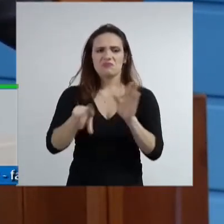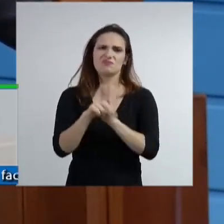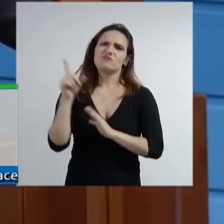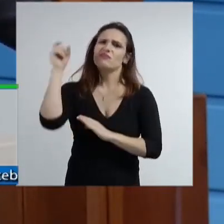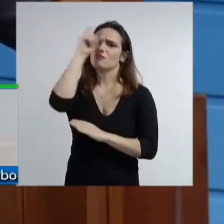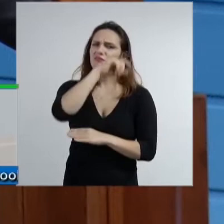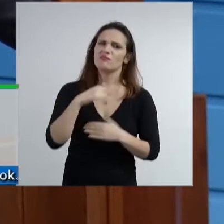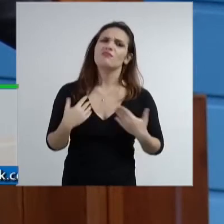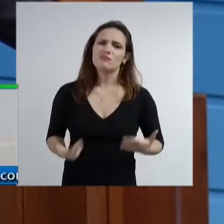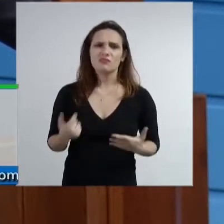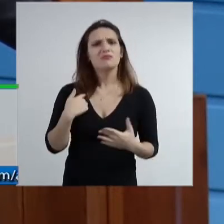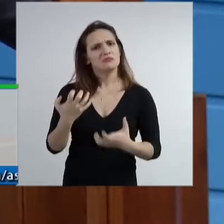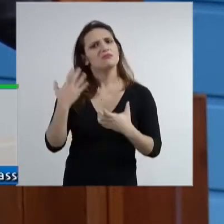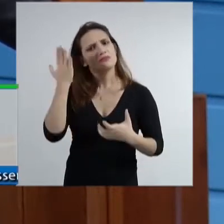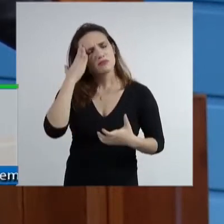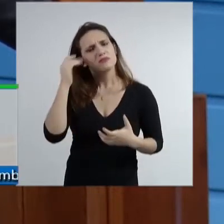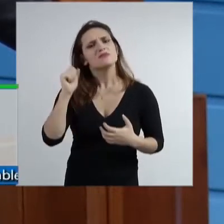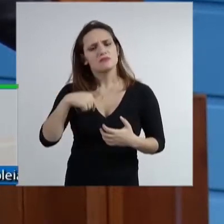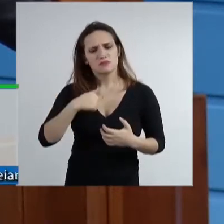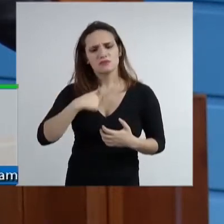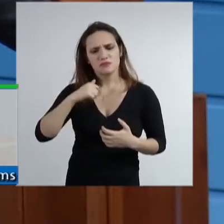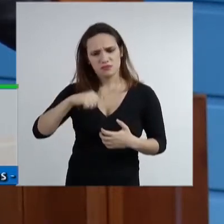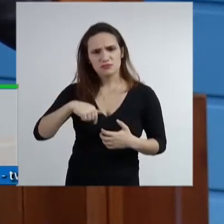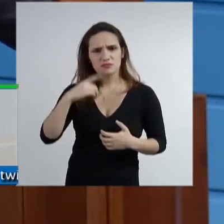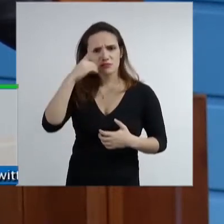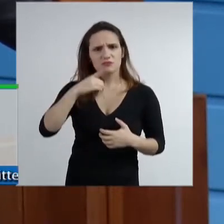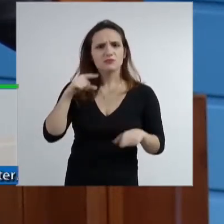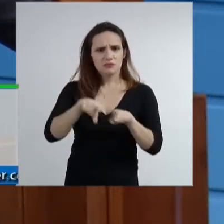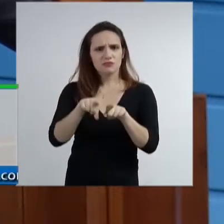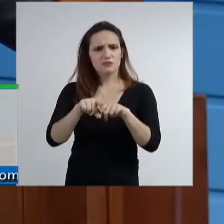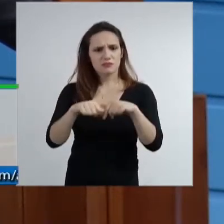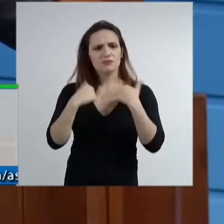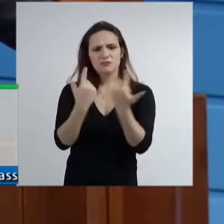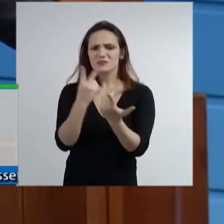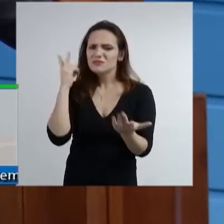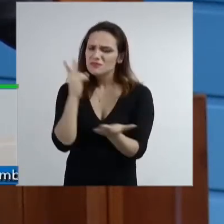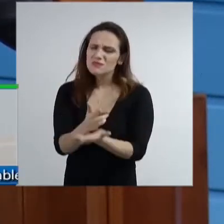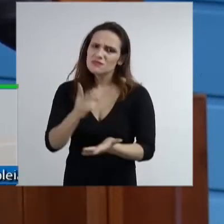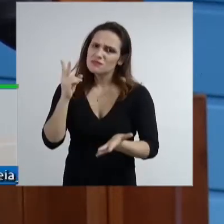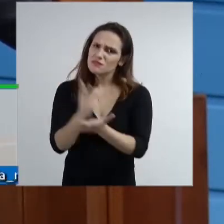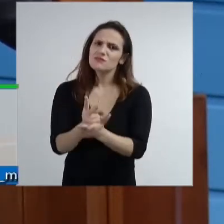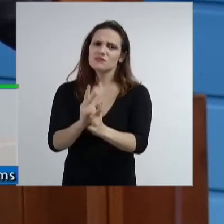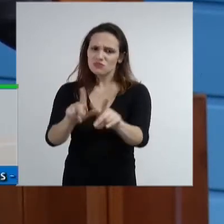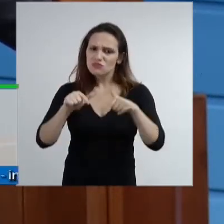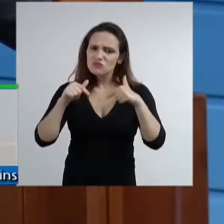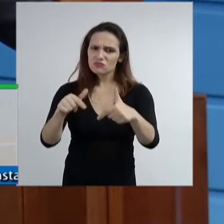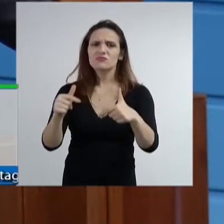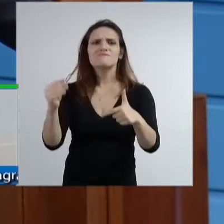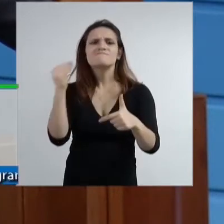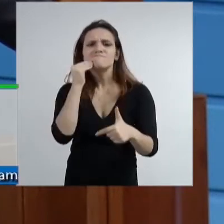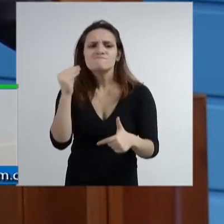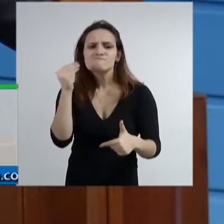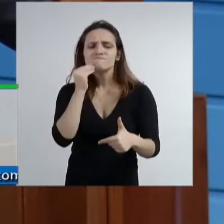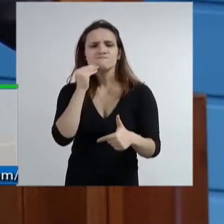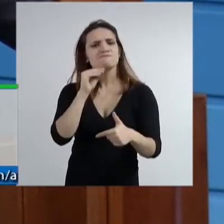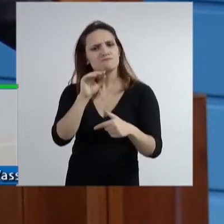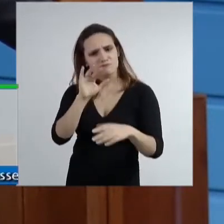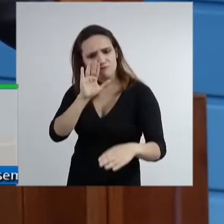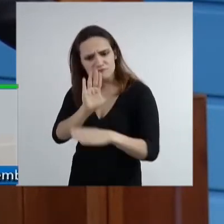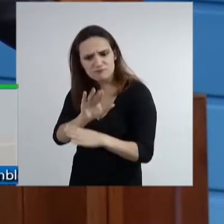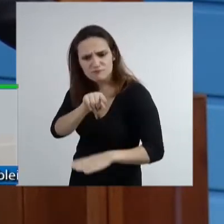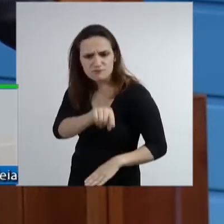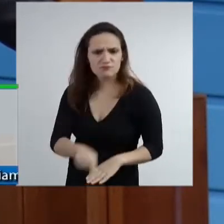vocês soubessem que esse parlamentar, que essa casa, sempre que possível, está encampando a sua bandeira,